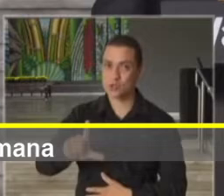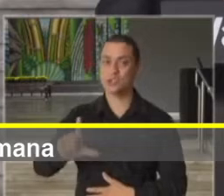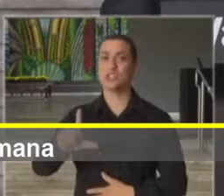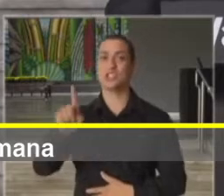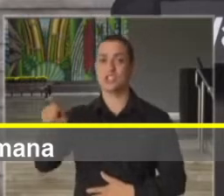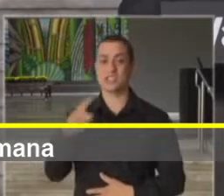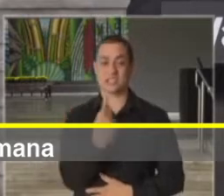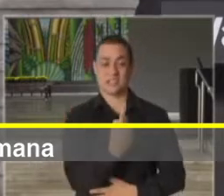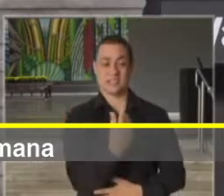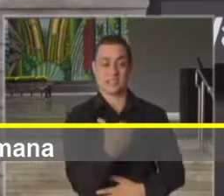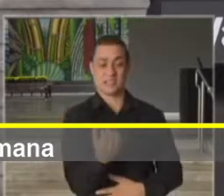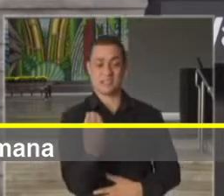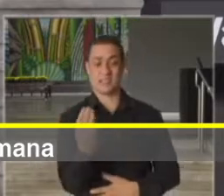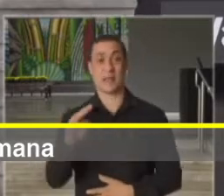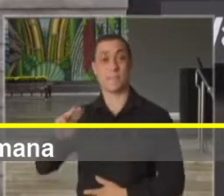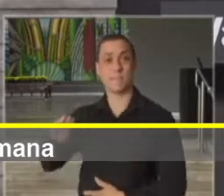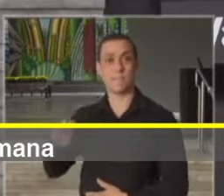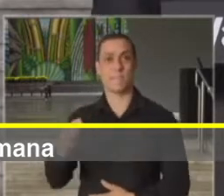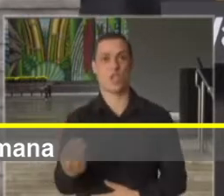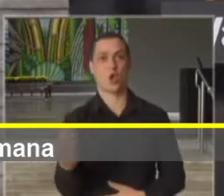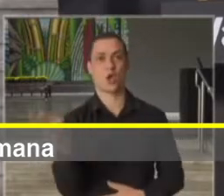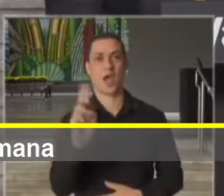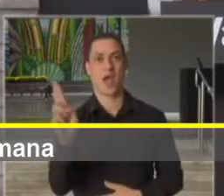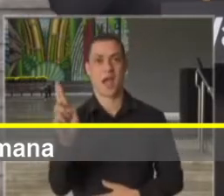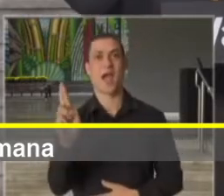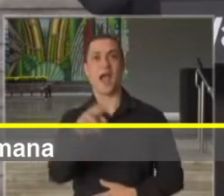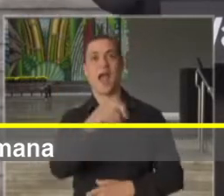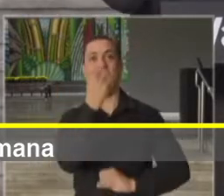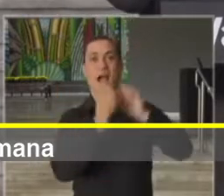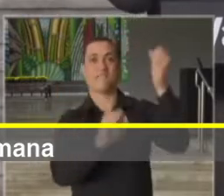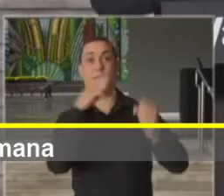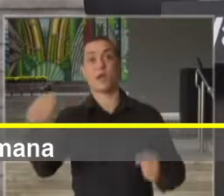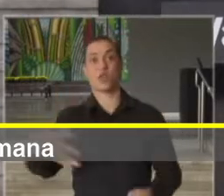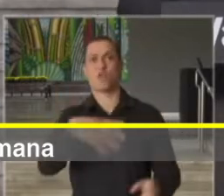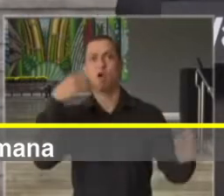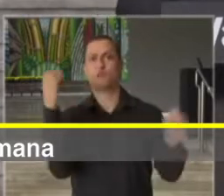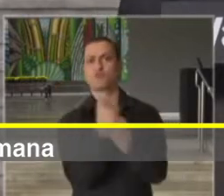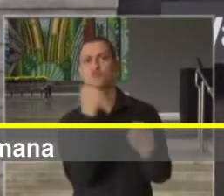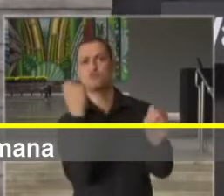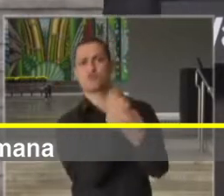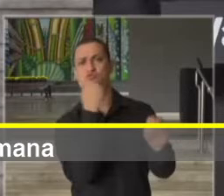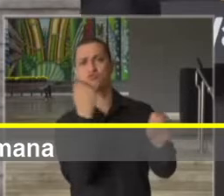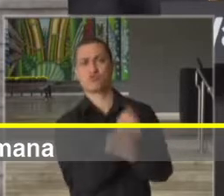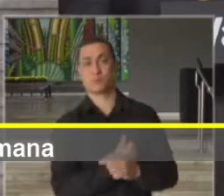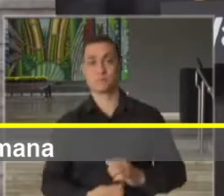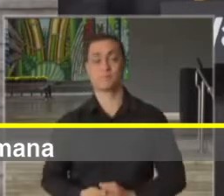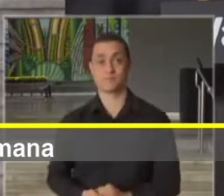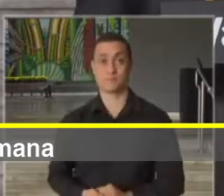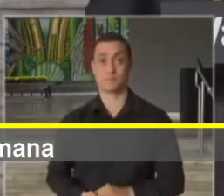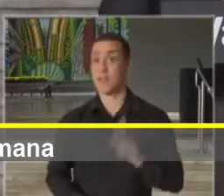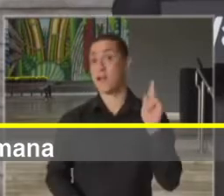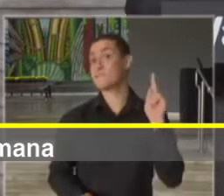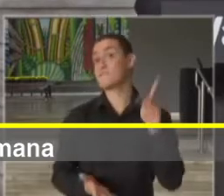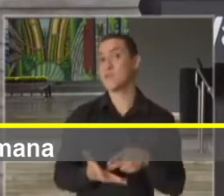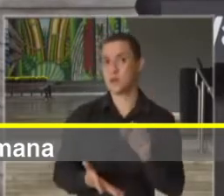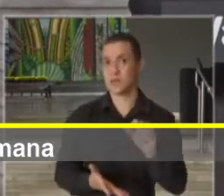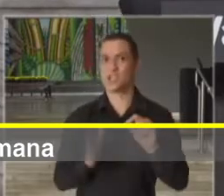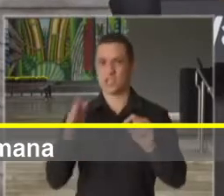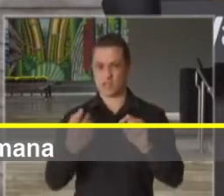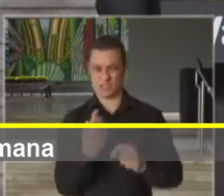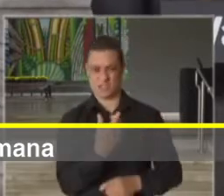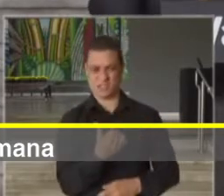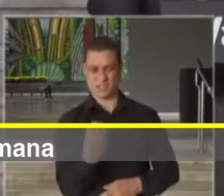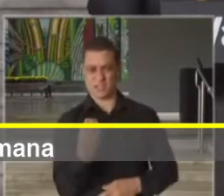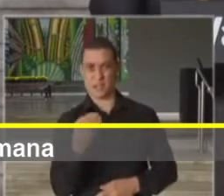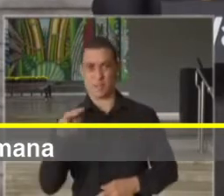semana. Nos finais de semana, não poderiam abrir bares, restaurantes à noite. Também no período das 8 da noite